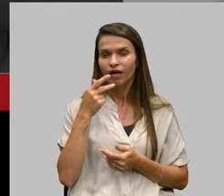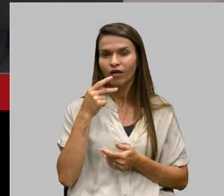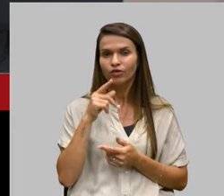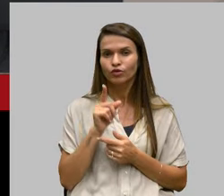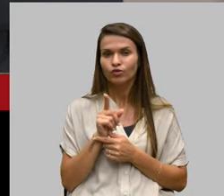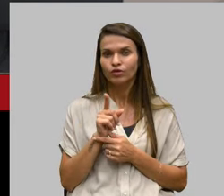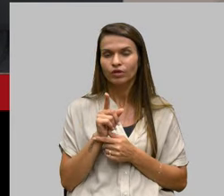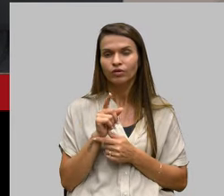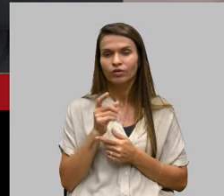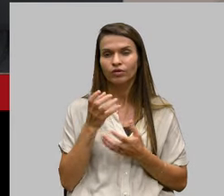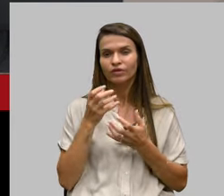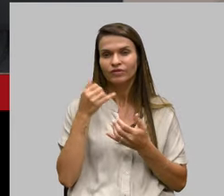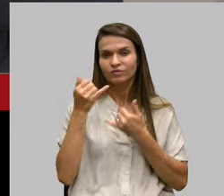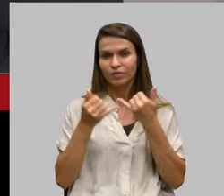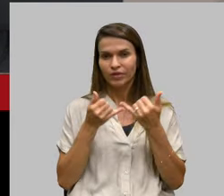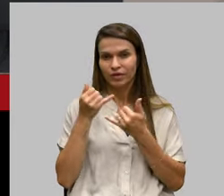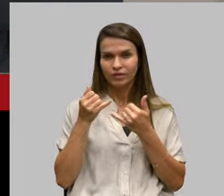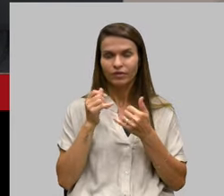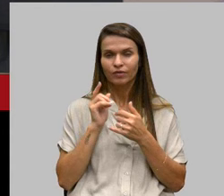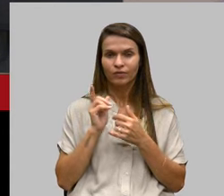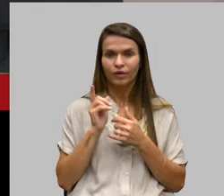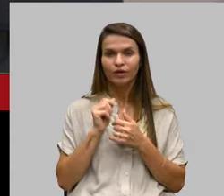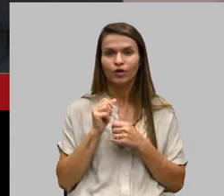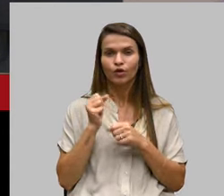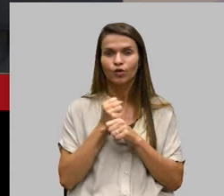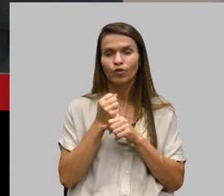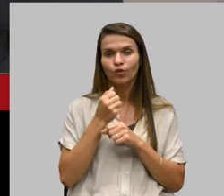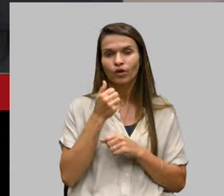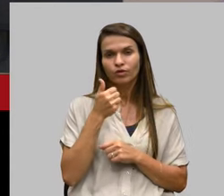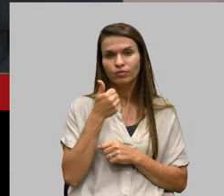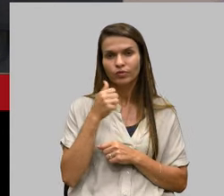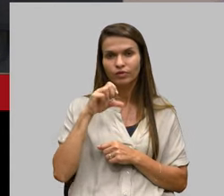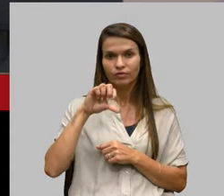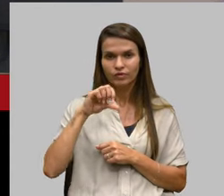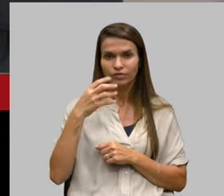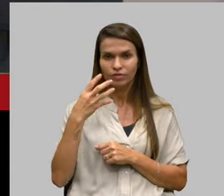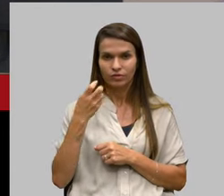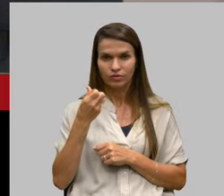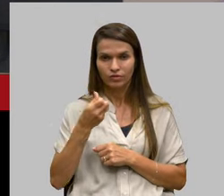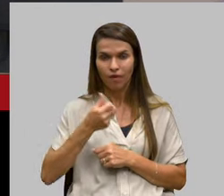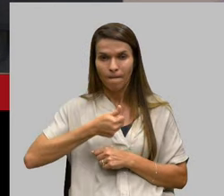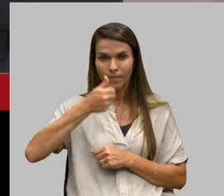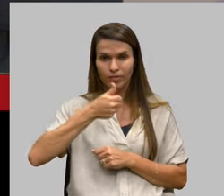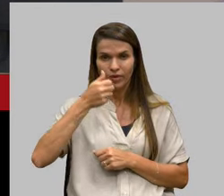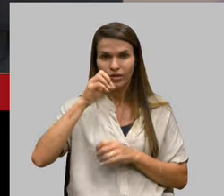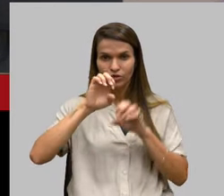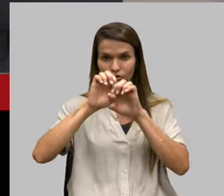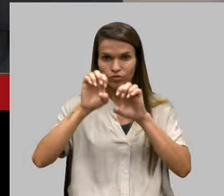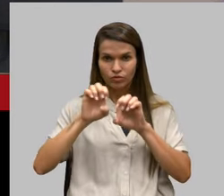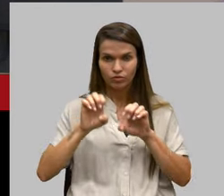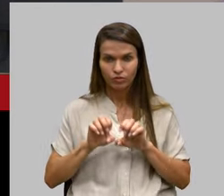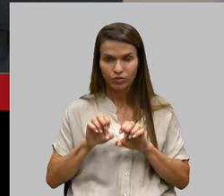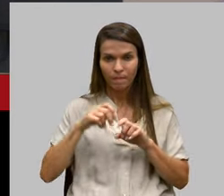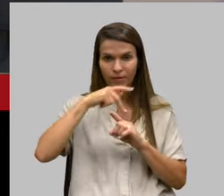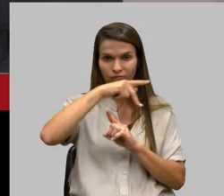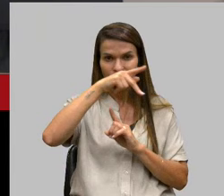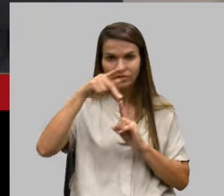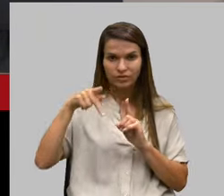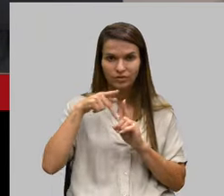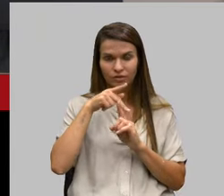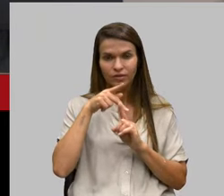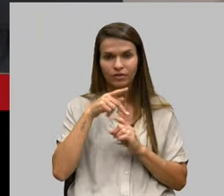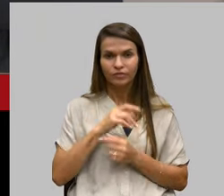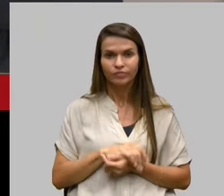fazer uma brincadeira com ele aqui em 1946 foi a primeira estrutura previdenciária certo